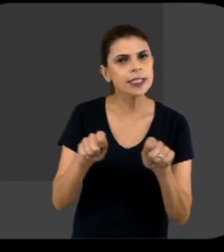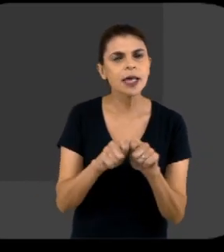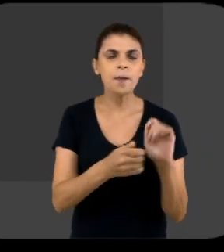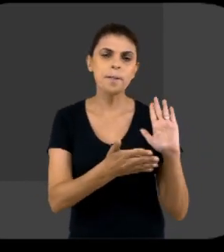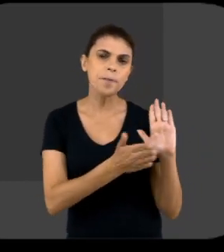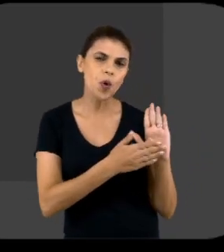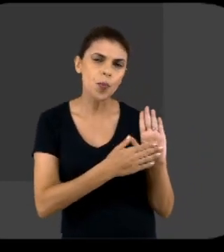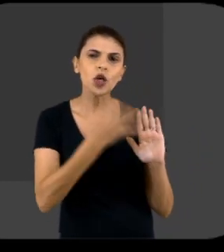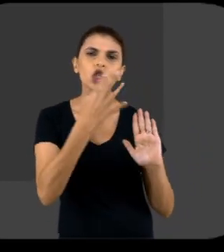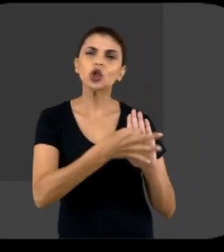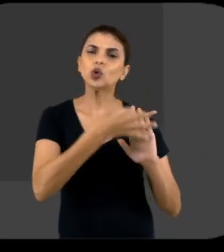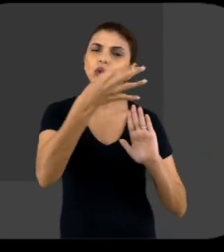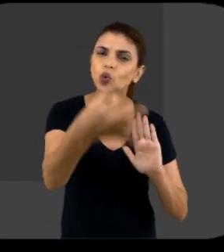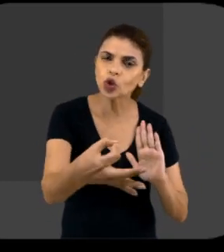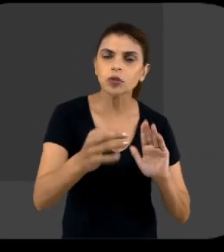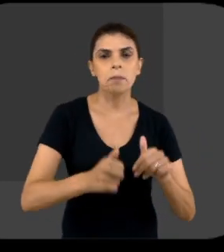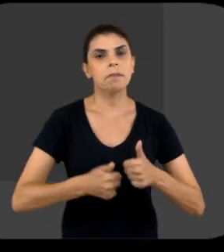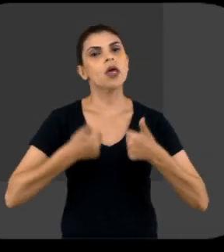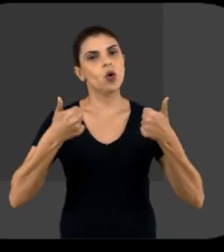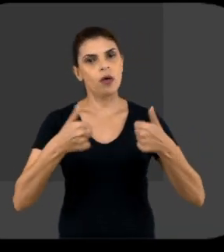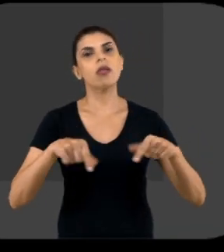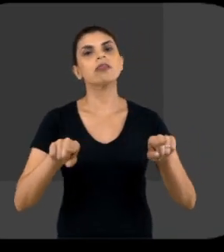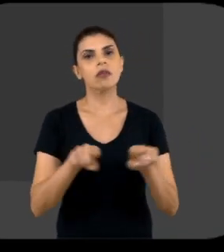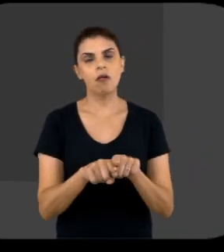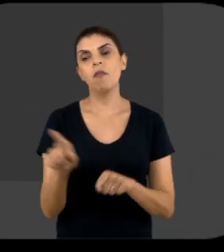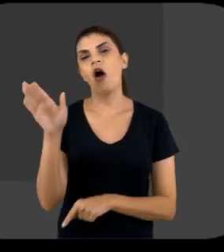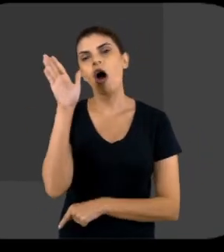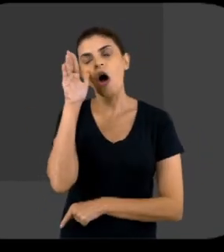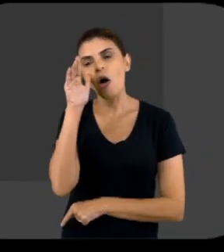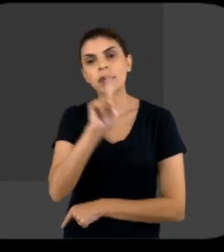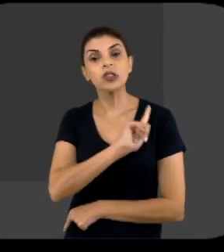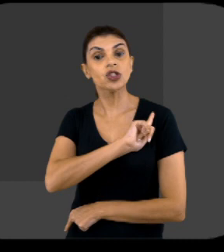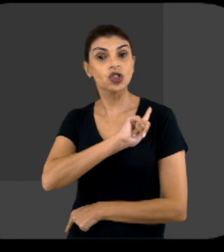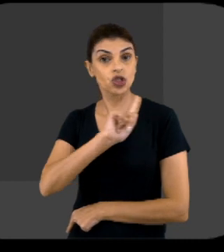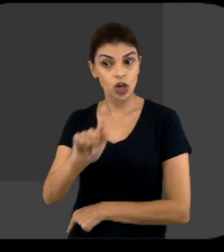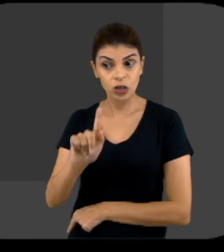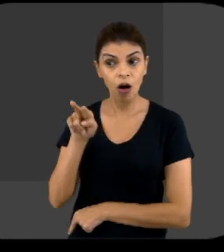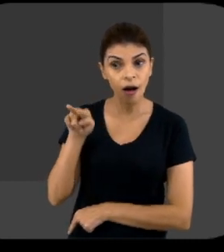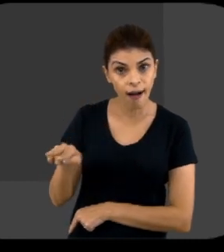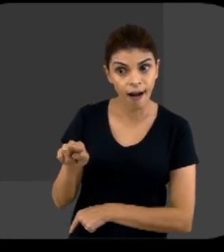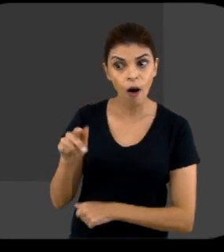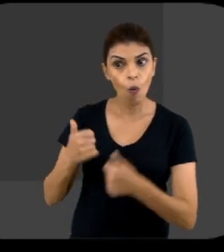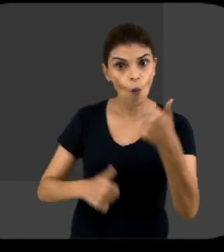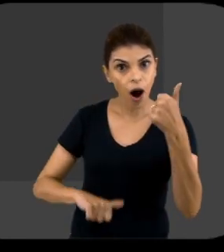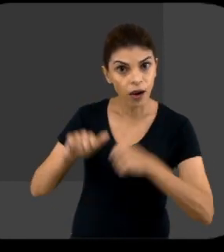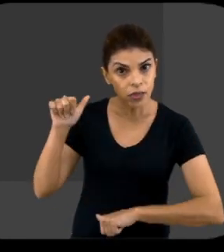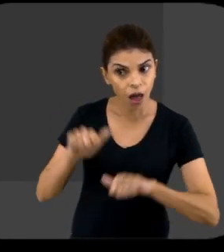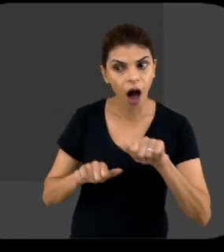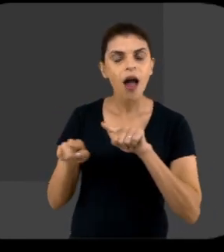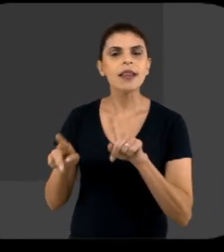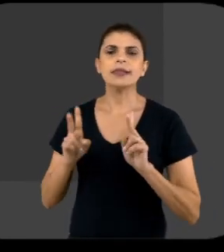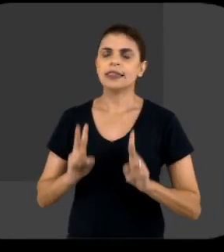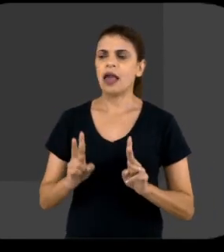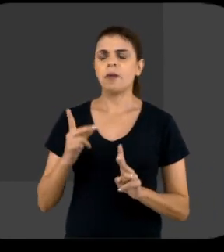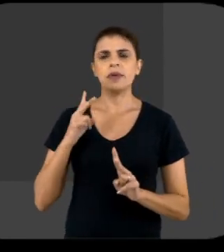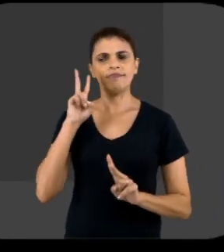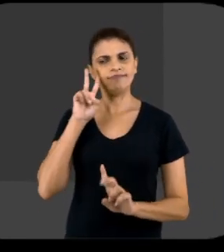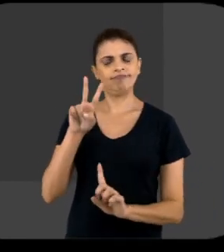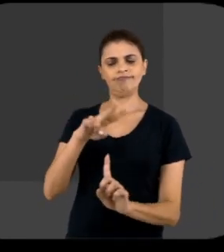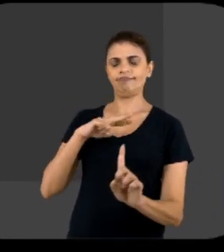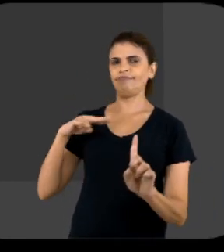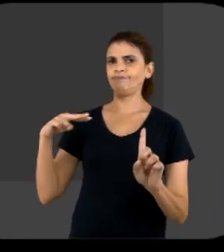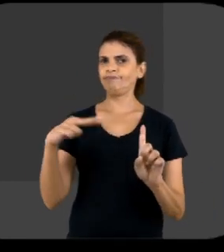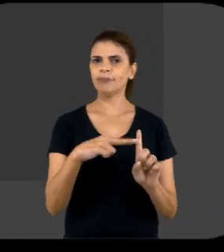ações propostas e dar sugestões de melhoria. Então, vocês observam que a gestão da qualidade, ela